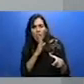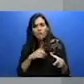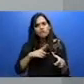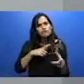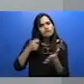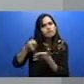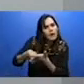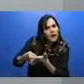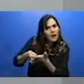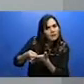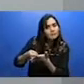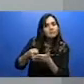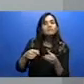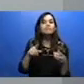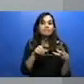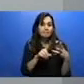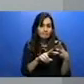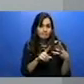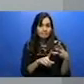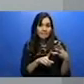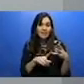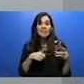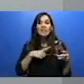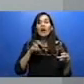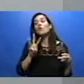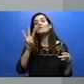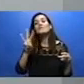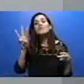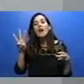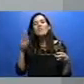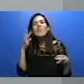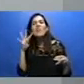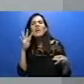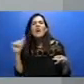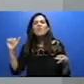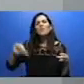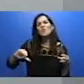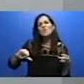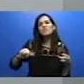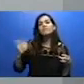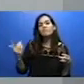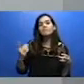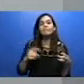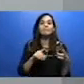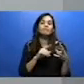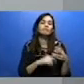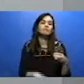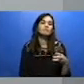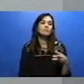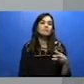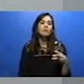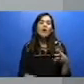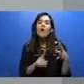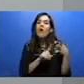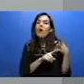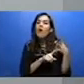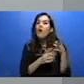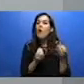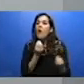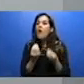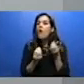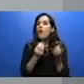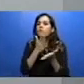Tem até em sites avaliações das pessoas que foram, se foi legal, se não foi, se vale a pena, se não vale, né? Como dividir o seu